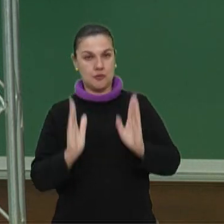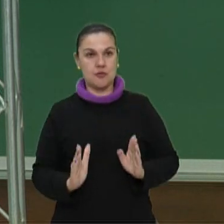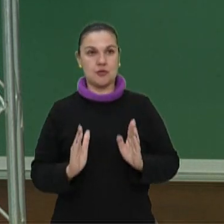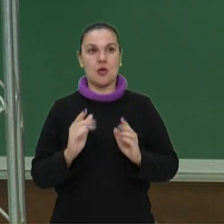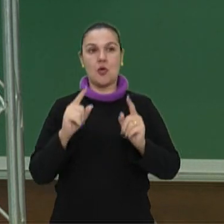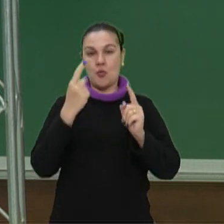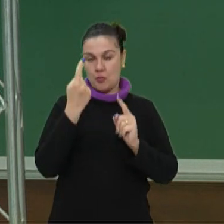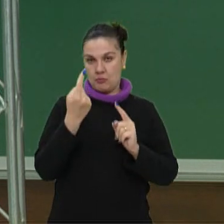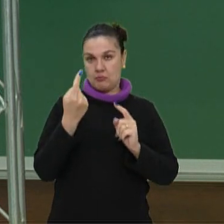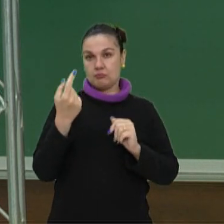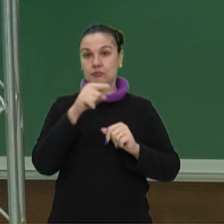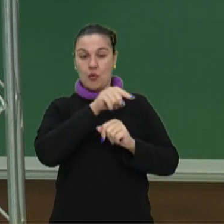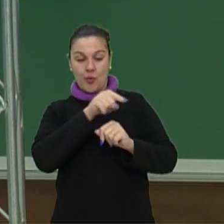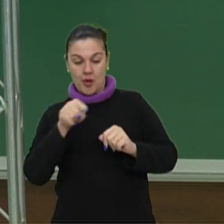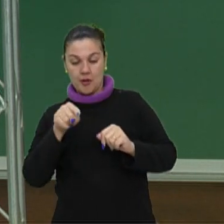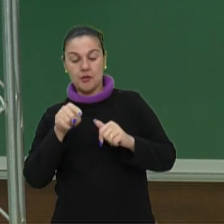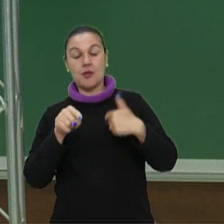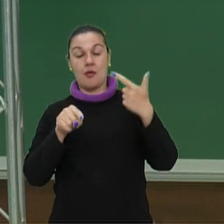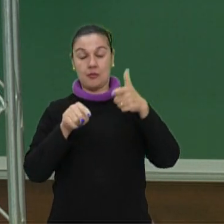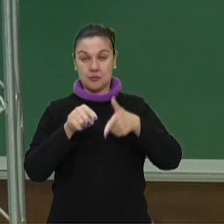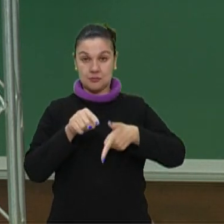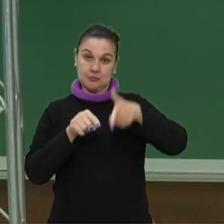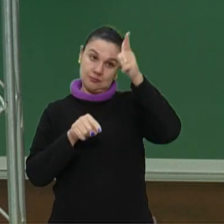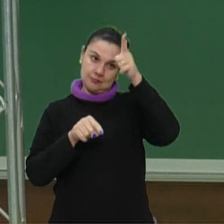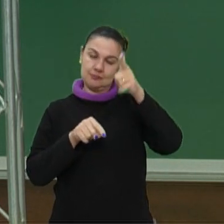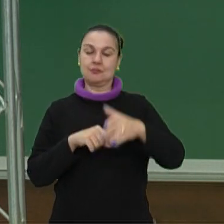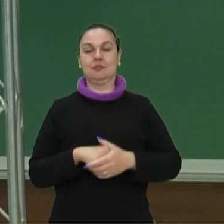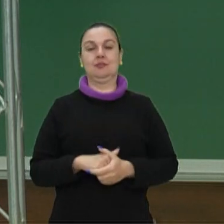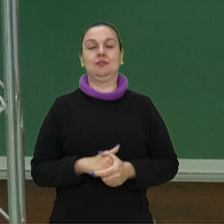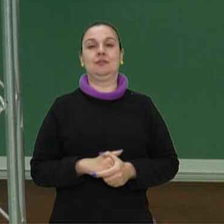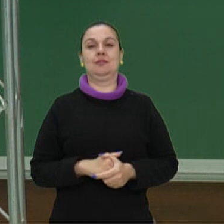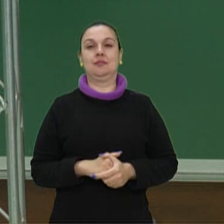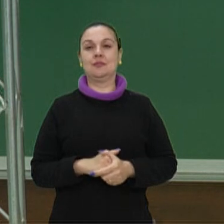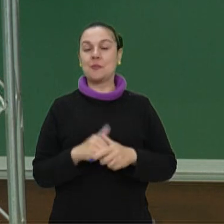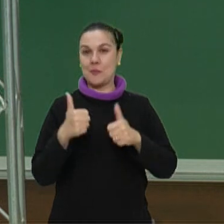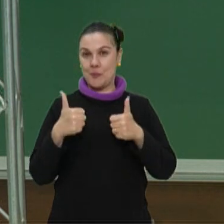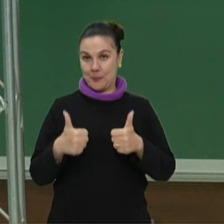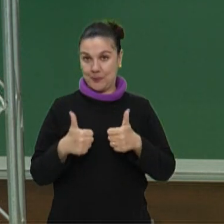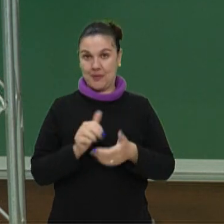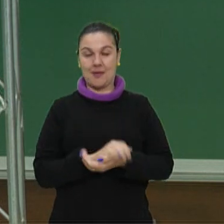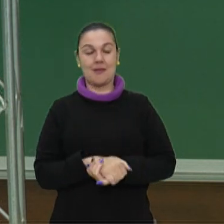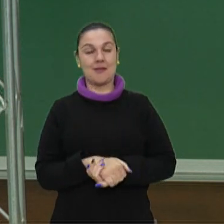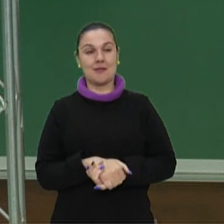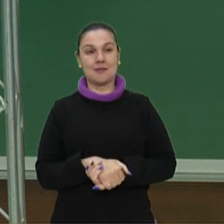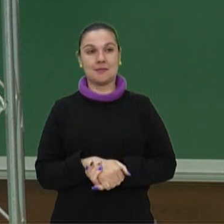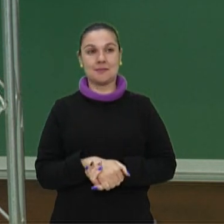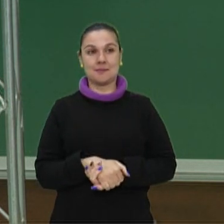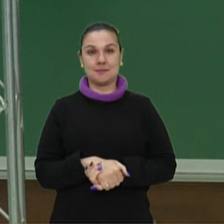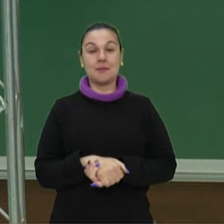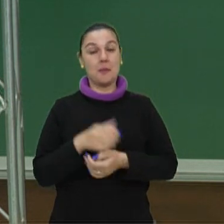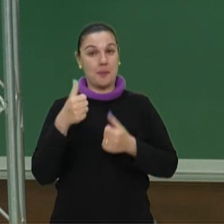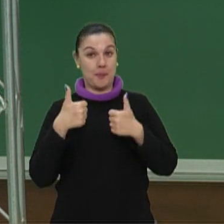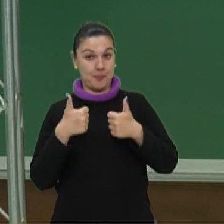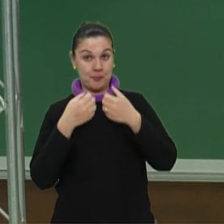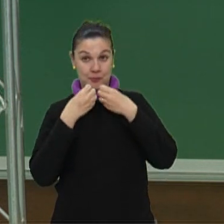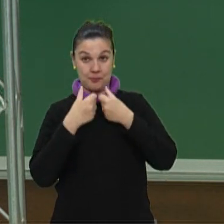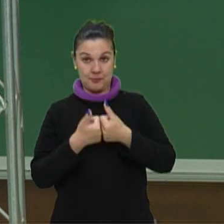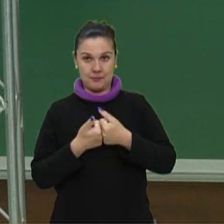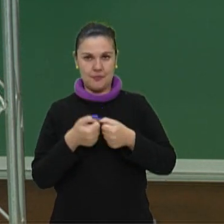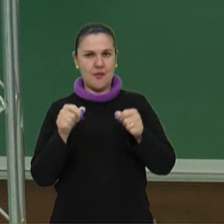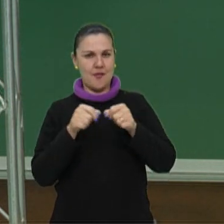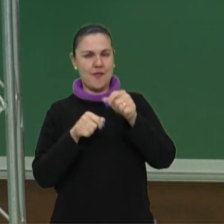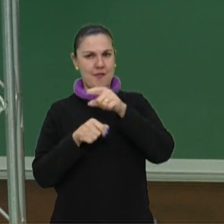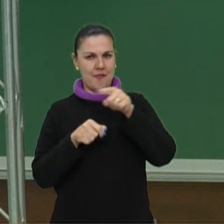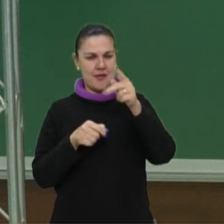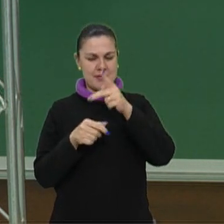raiz é um dos lados do retângulo e a outra raiz é o outro lado do retângulo, ok? Beleza?